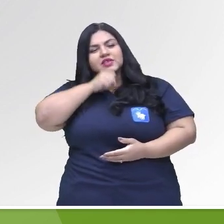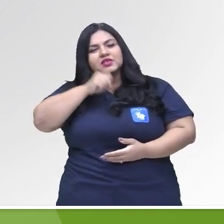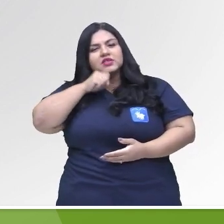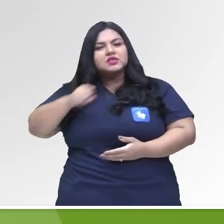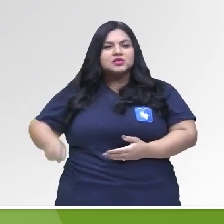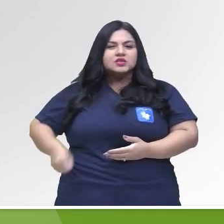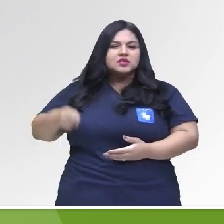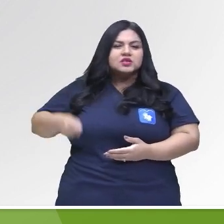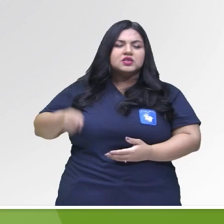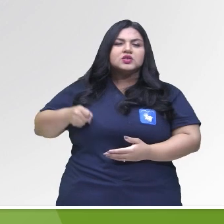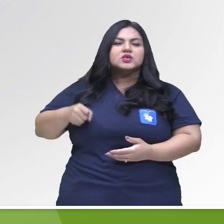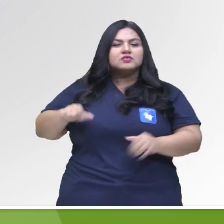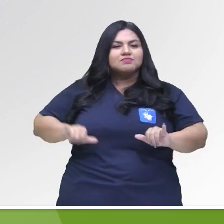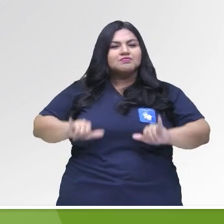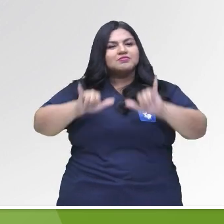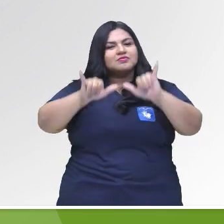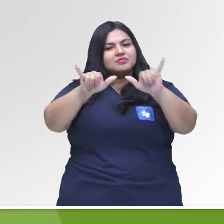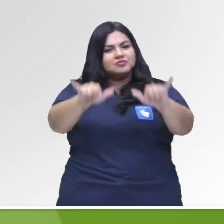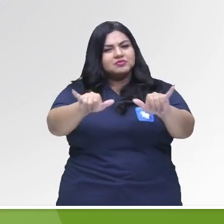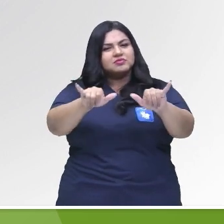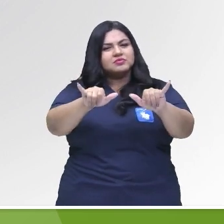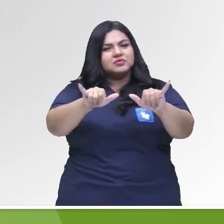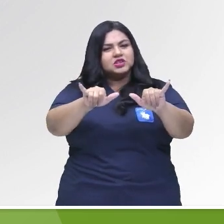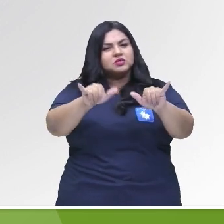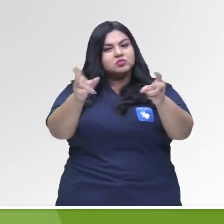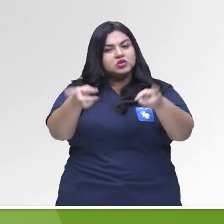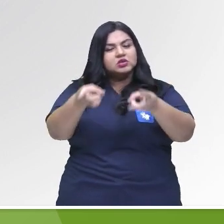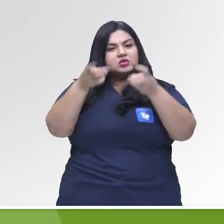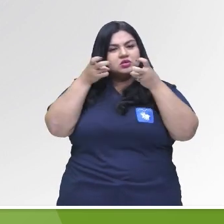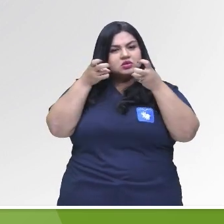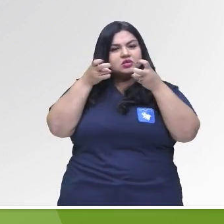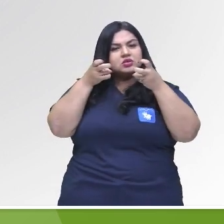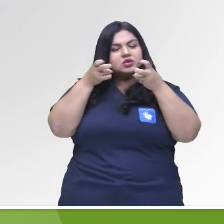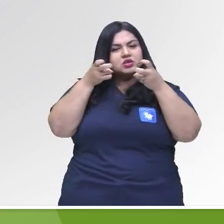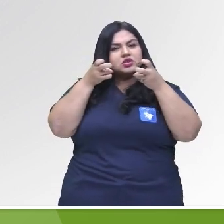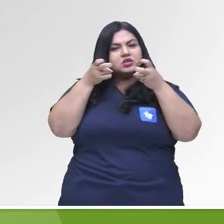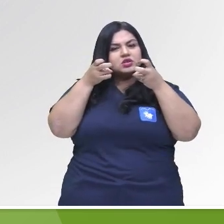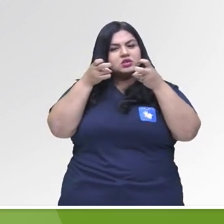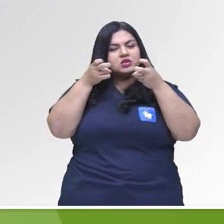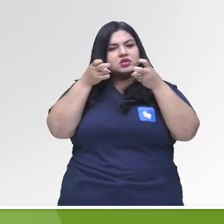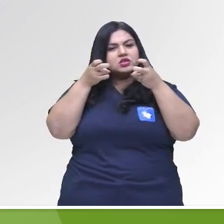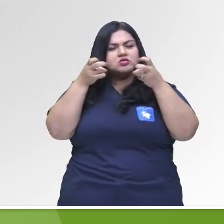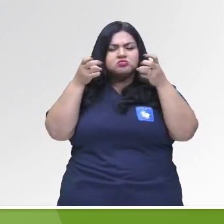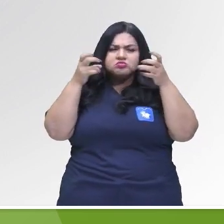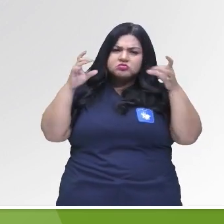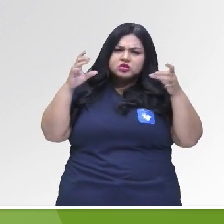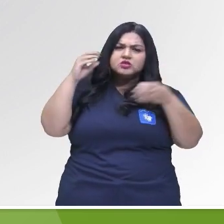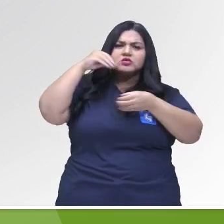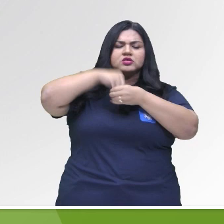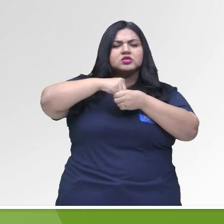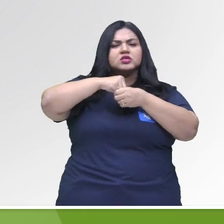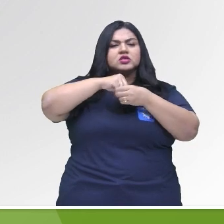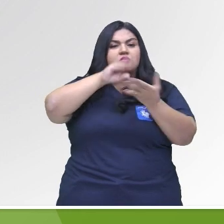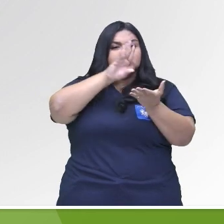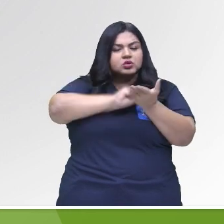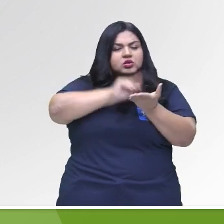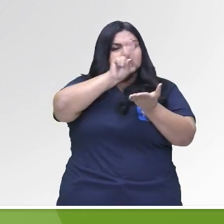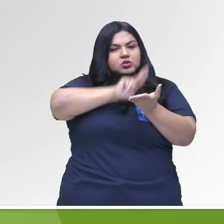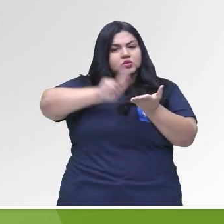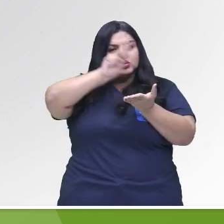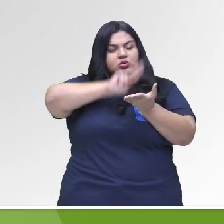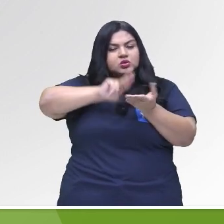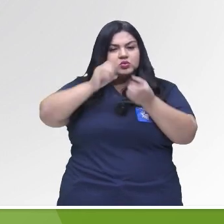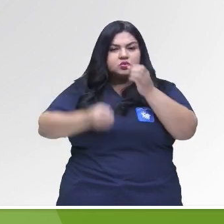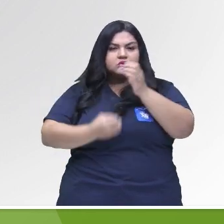sacolas de supermercado, né? E percebam que ela se enquadra, né? Se encaixa, o polímero utilizado para a formação